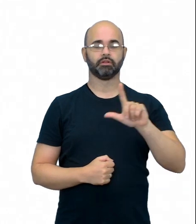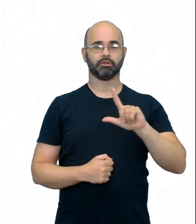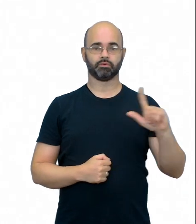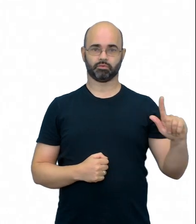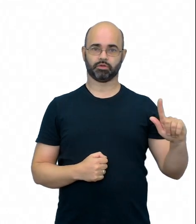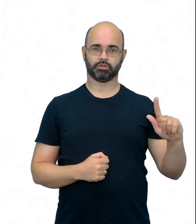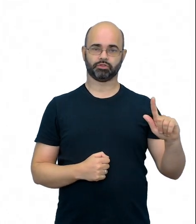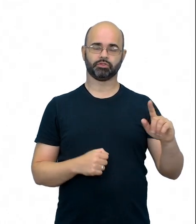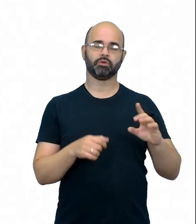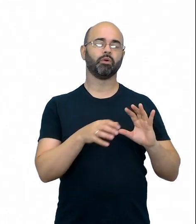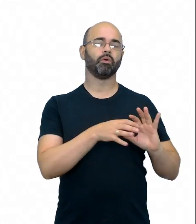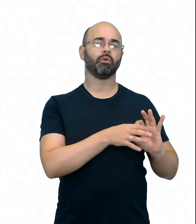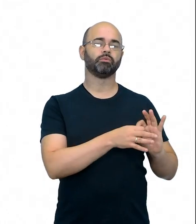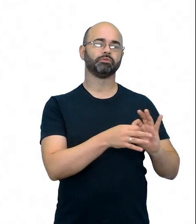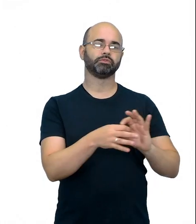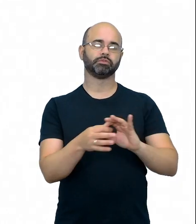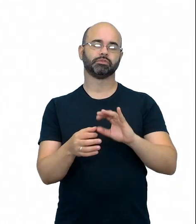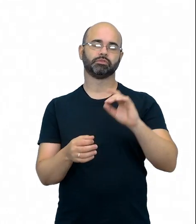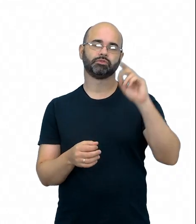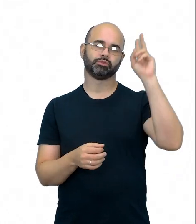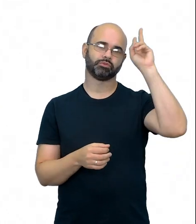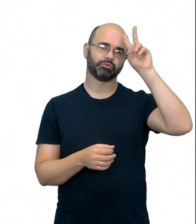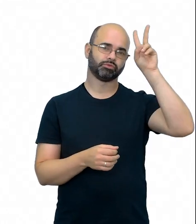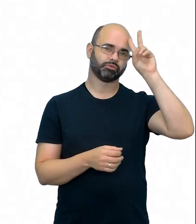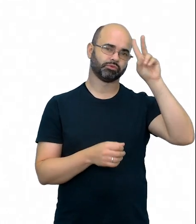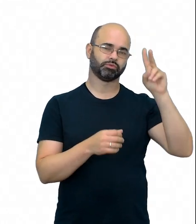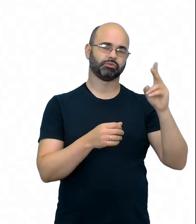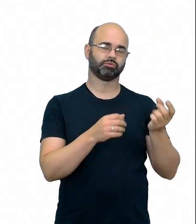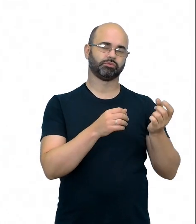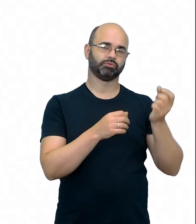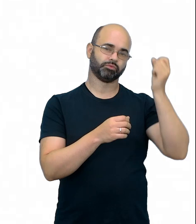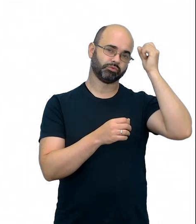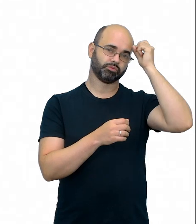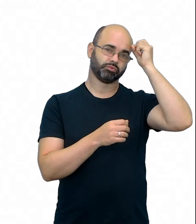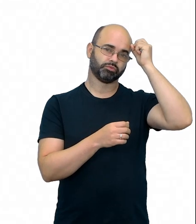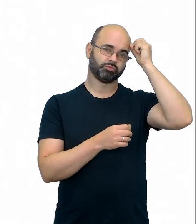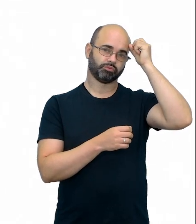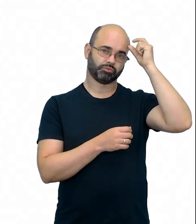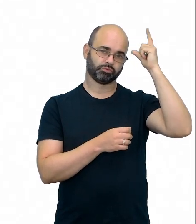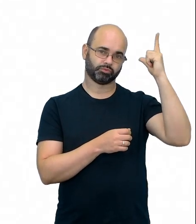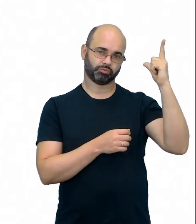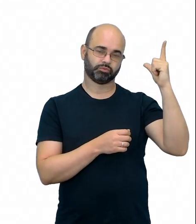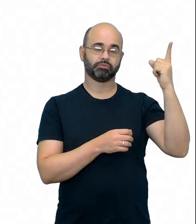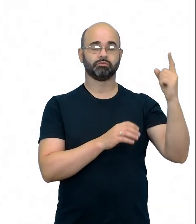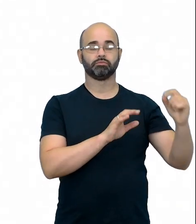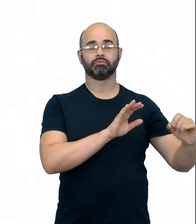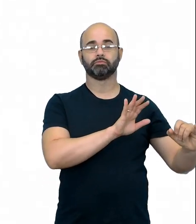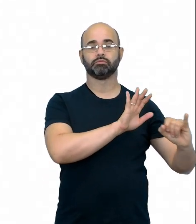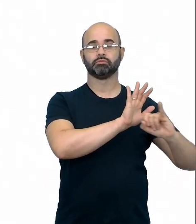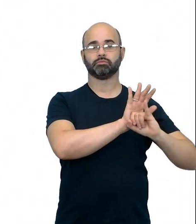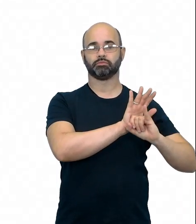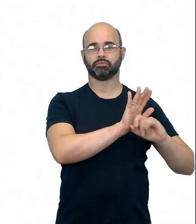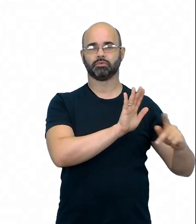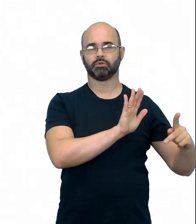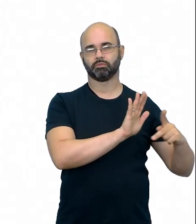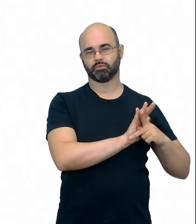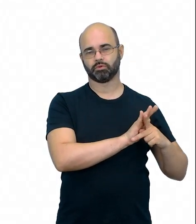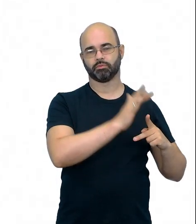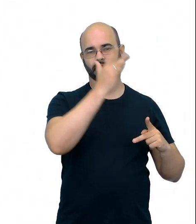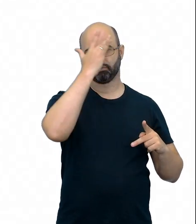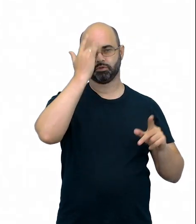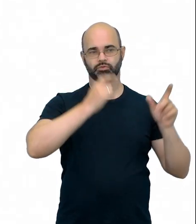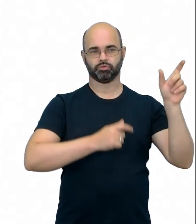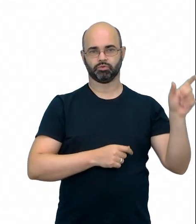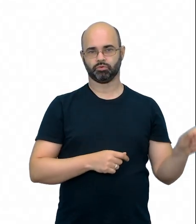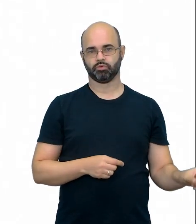e culturais, e por isso são portadoras e constitutivas de identidade que fazem a interação entre sujeitos